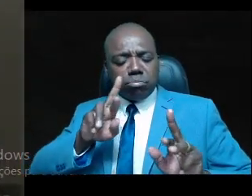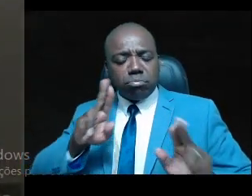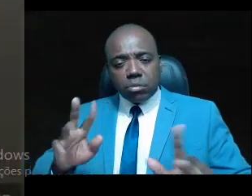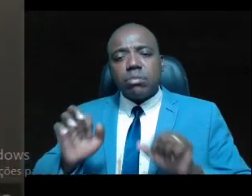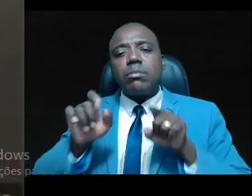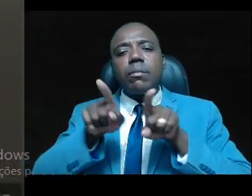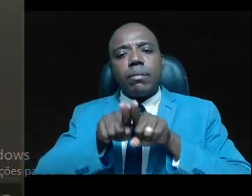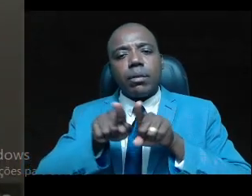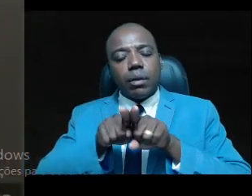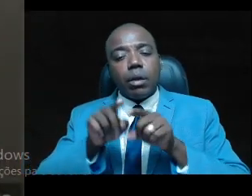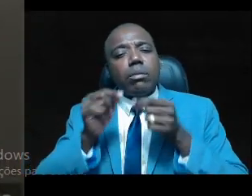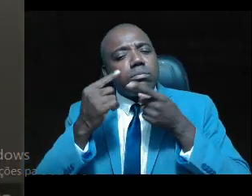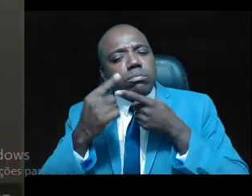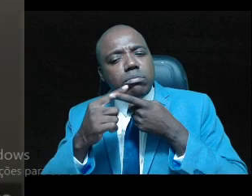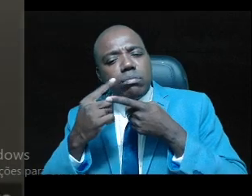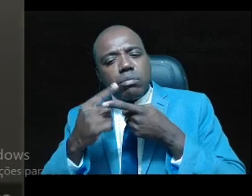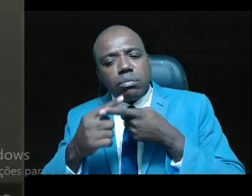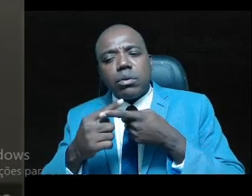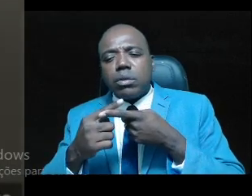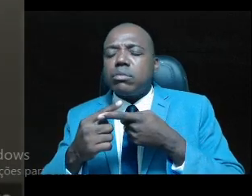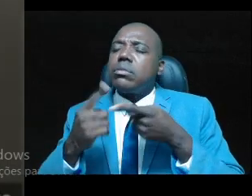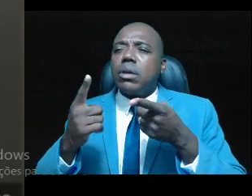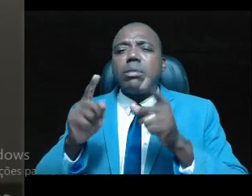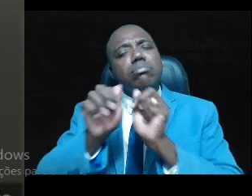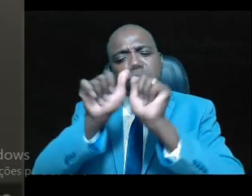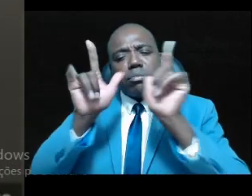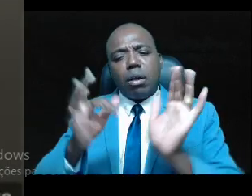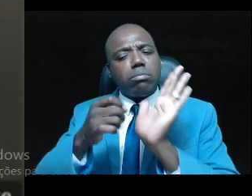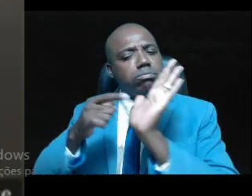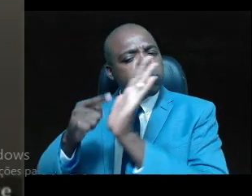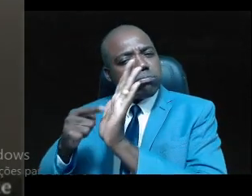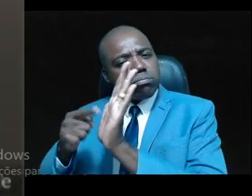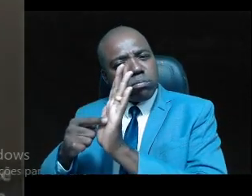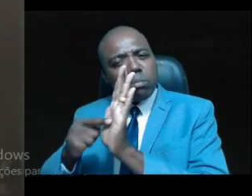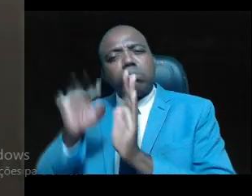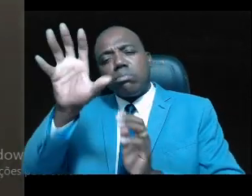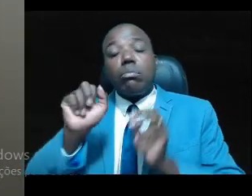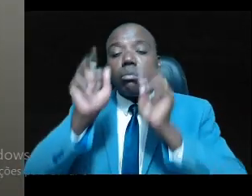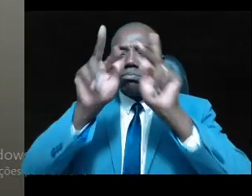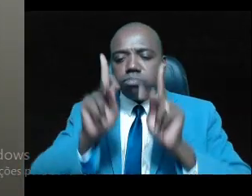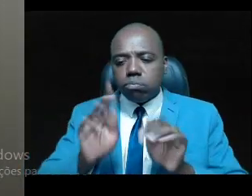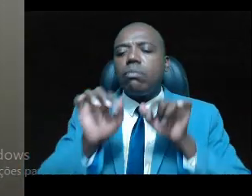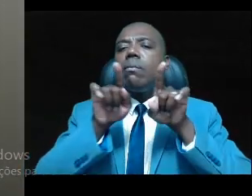Porque os que isto dizem, claramente mostram que buscam a pátria.